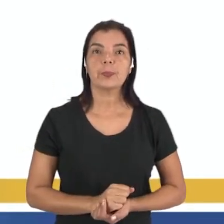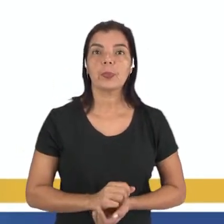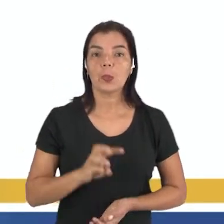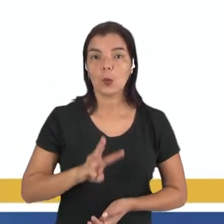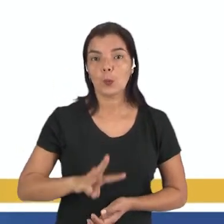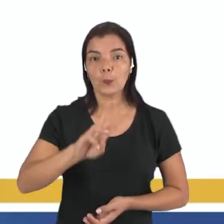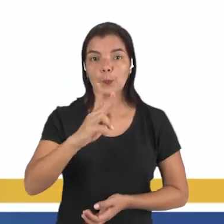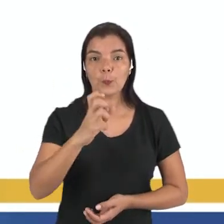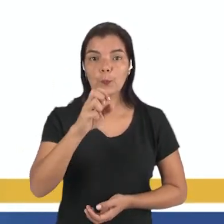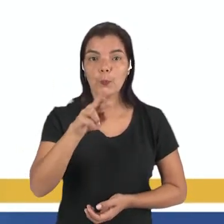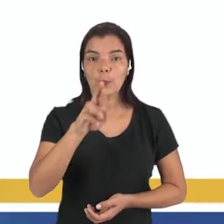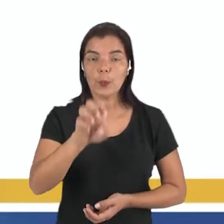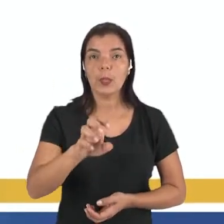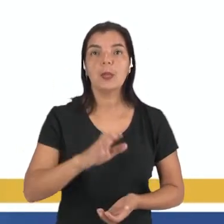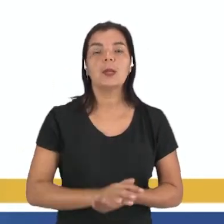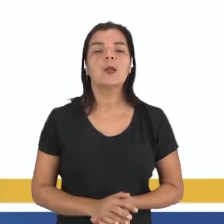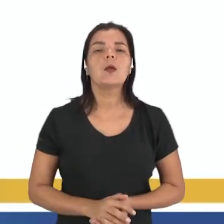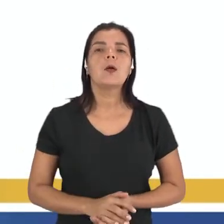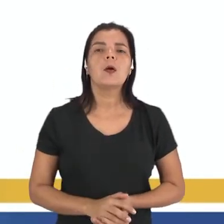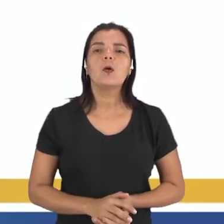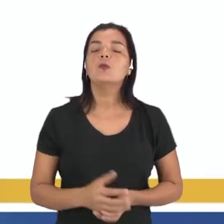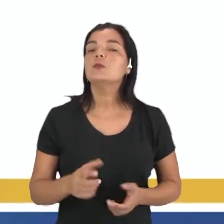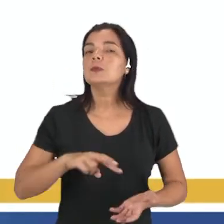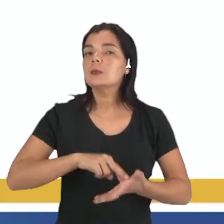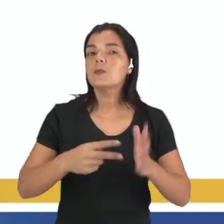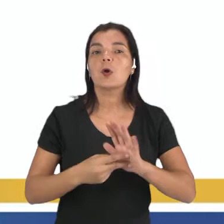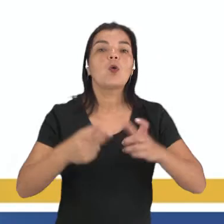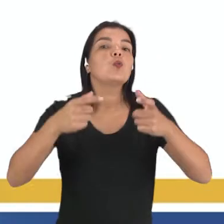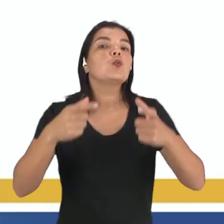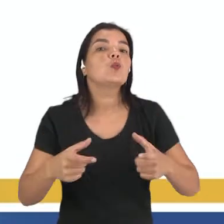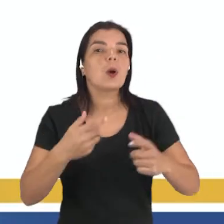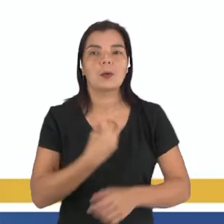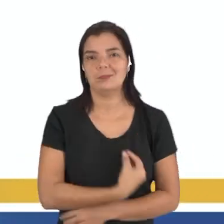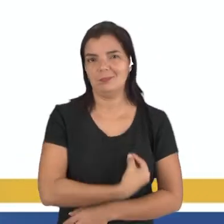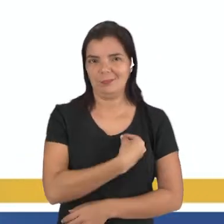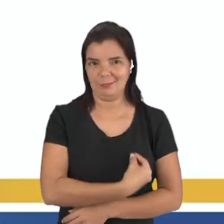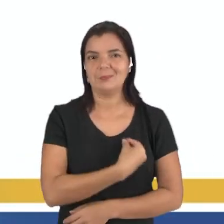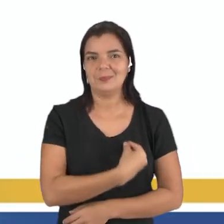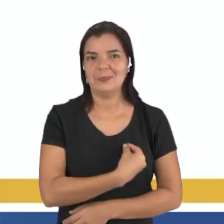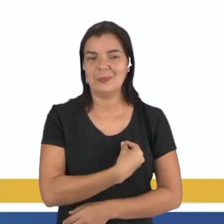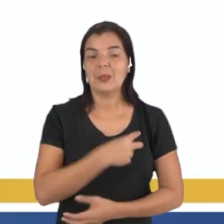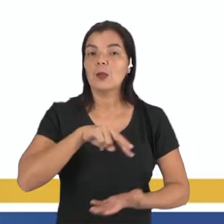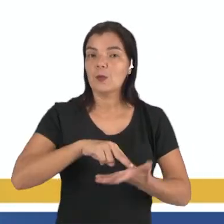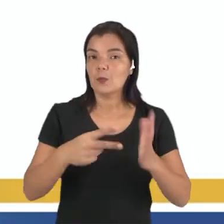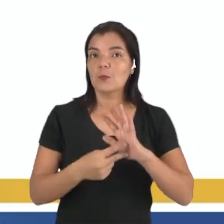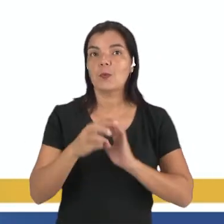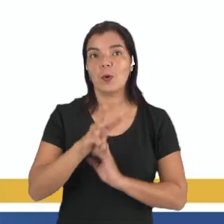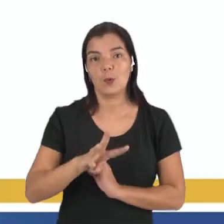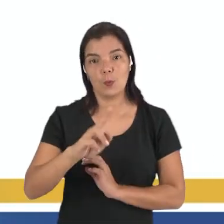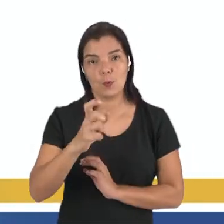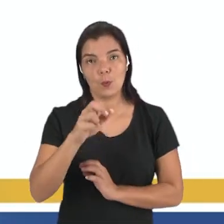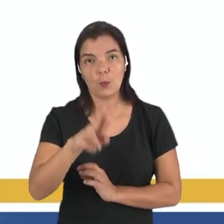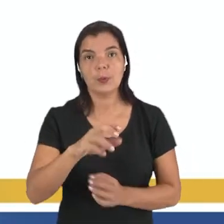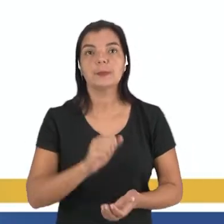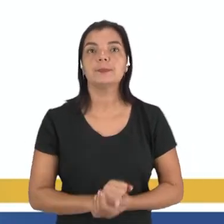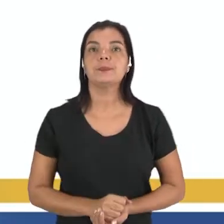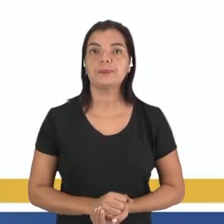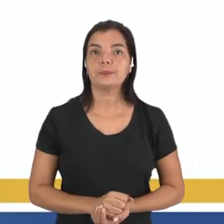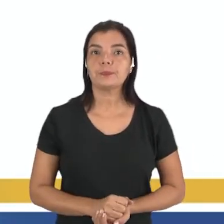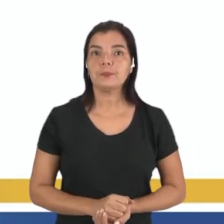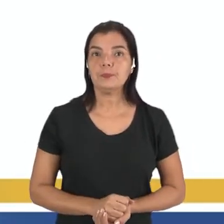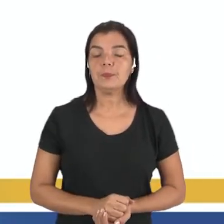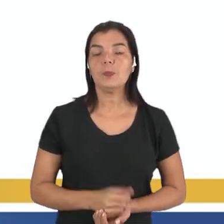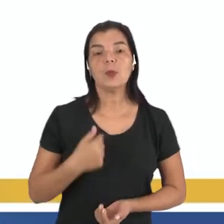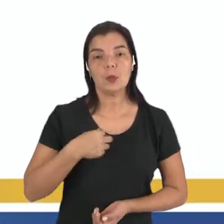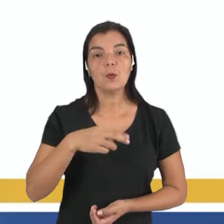Where do you live? Onde você mora, onde você vive? É lugar, então a gente vai usar where. I live in Rio